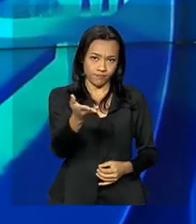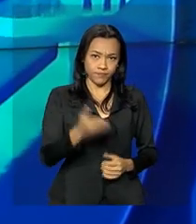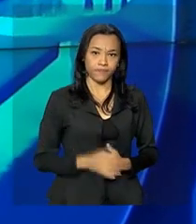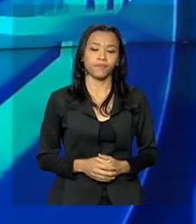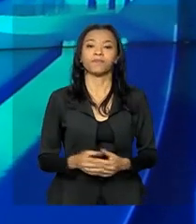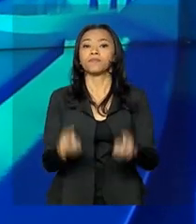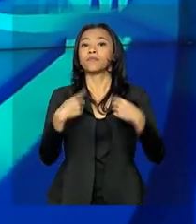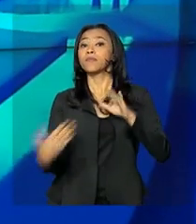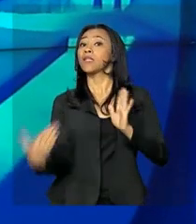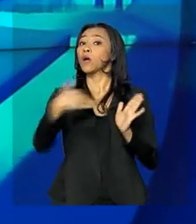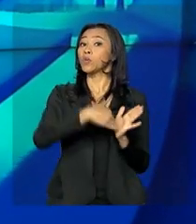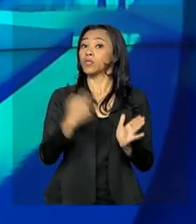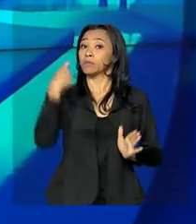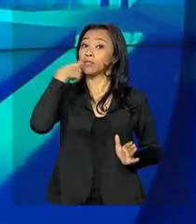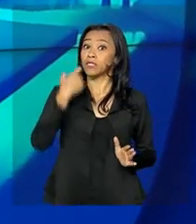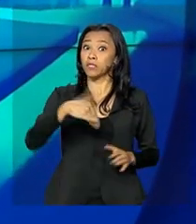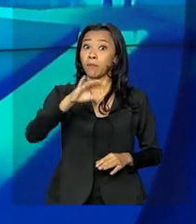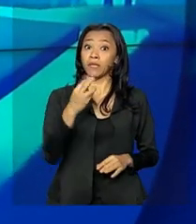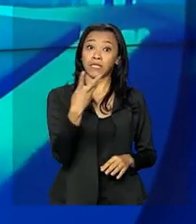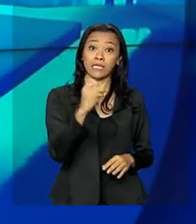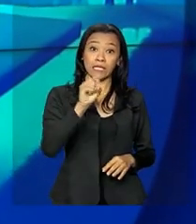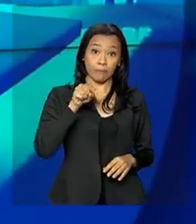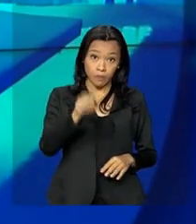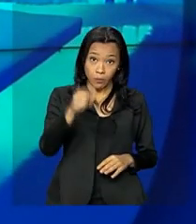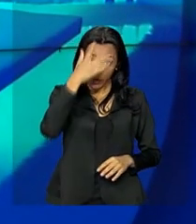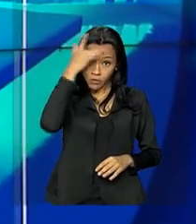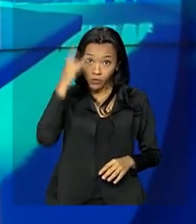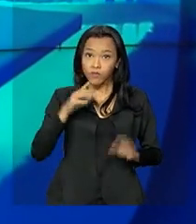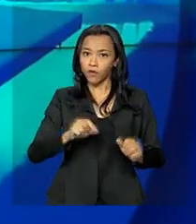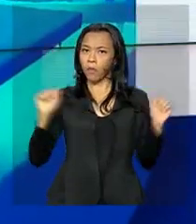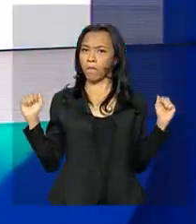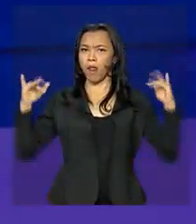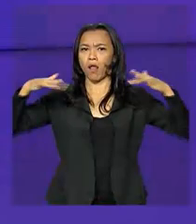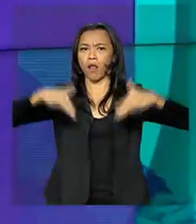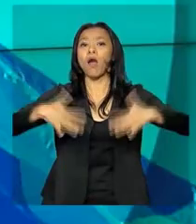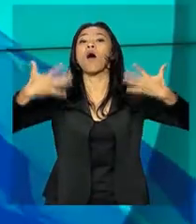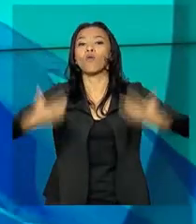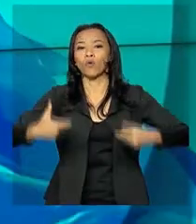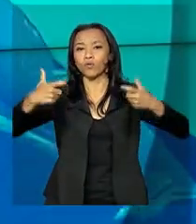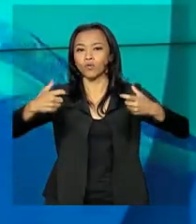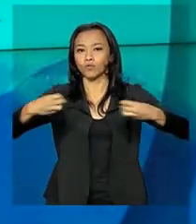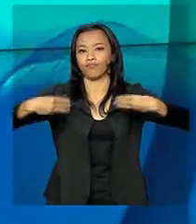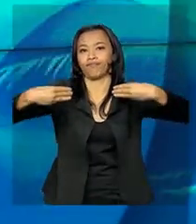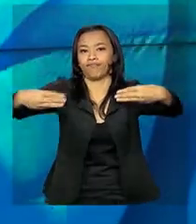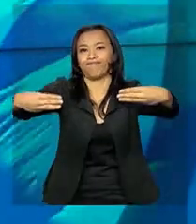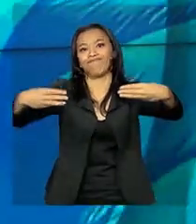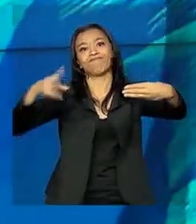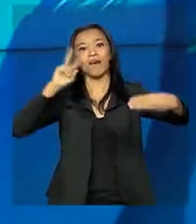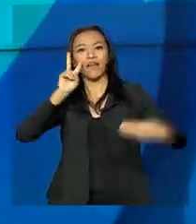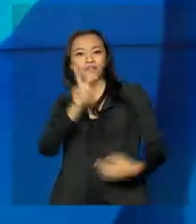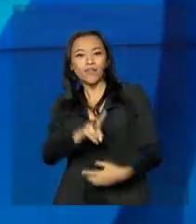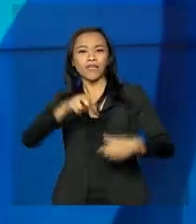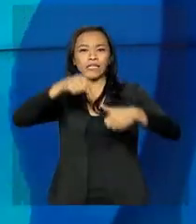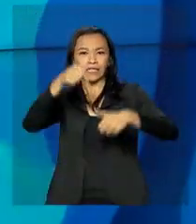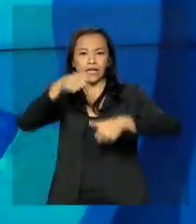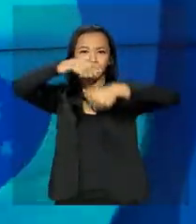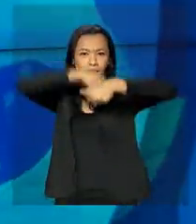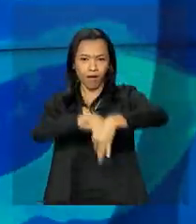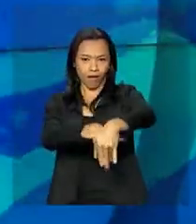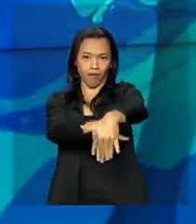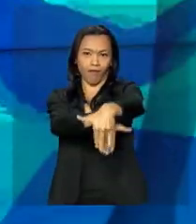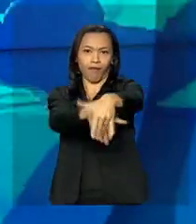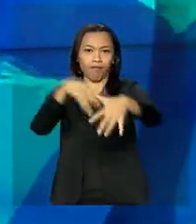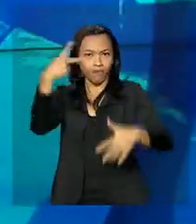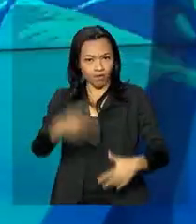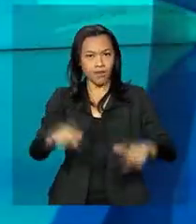Na última sexta-feira, mais de 30 mil pessoas foram até a Esplanada dos Ministérios para acompanhar o desfile de 7 de setembro em